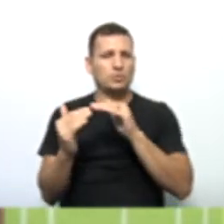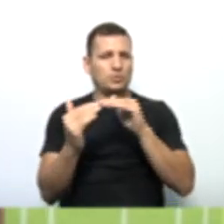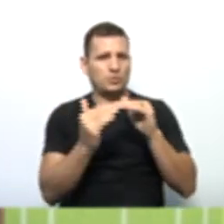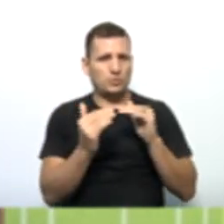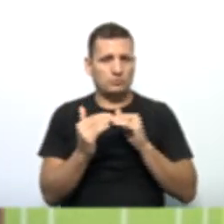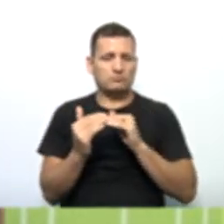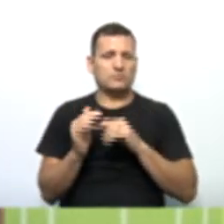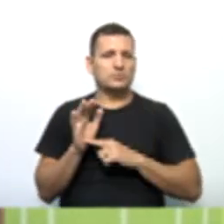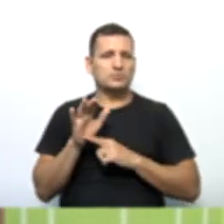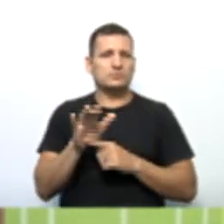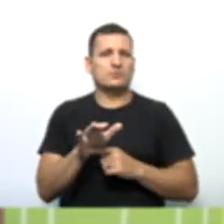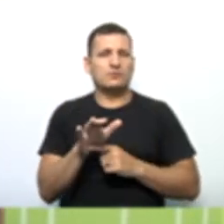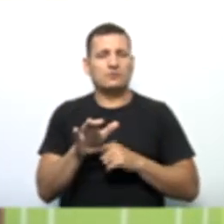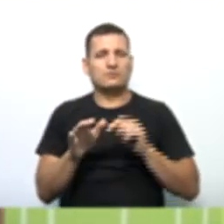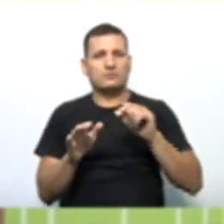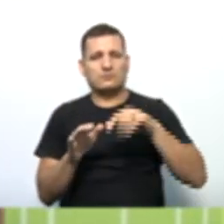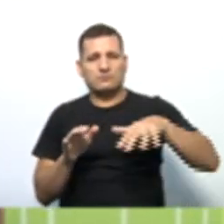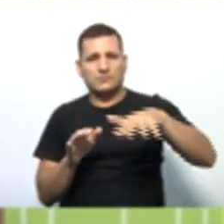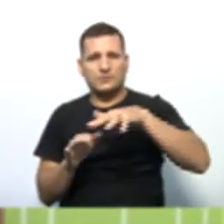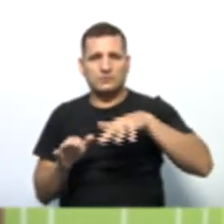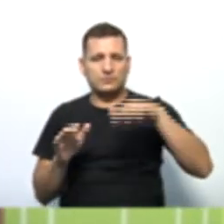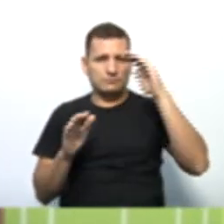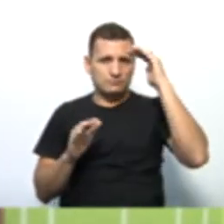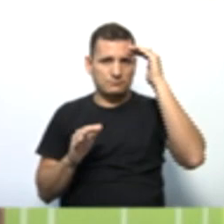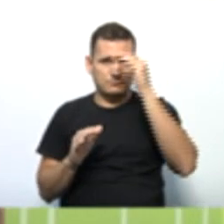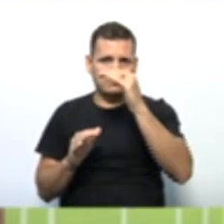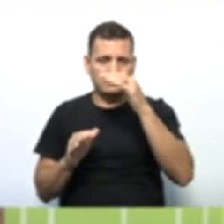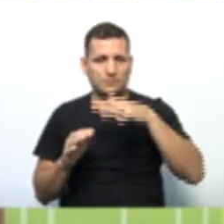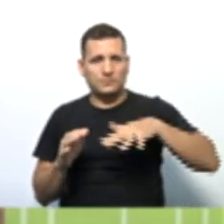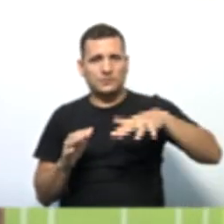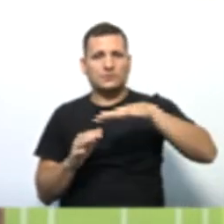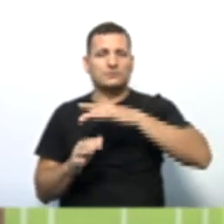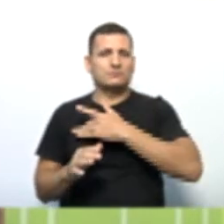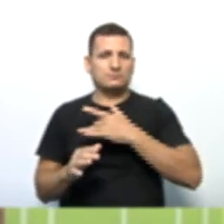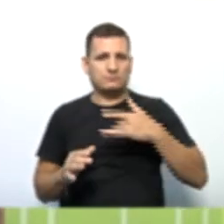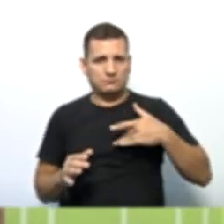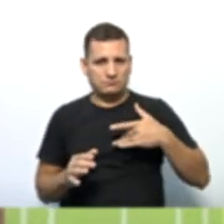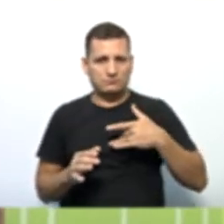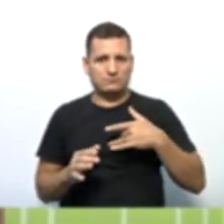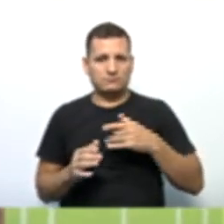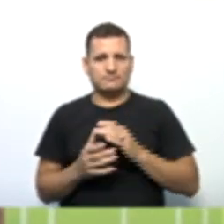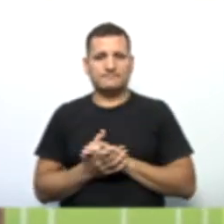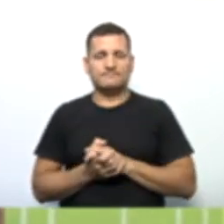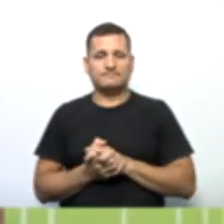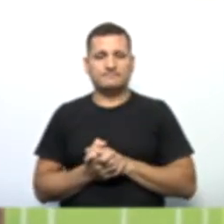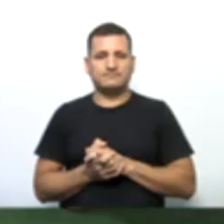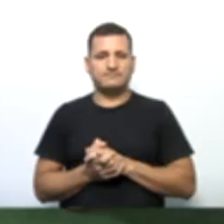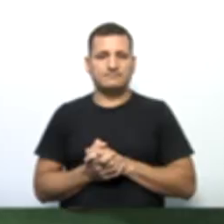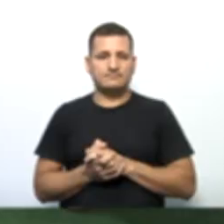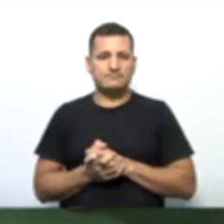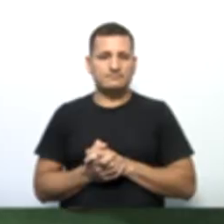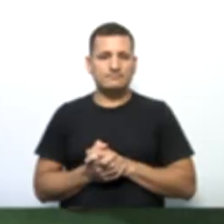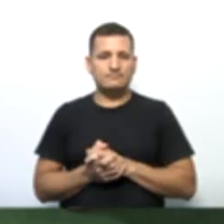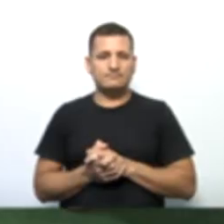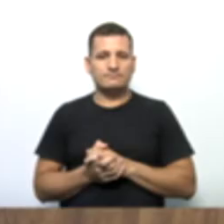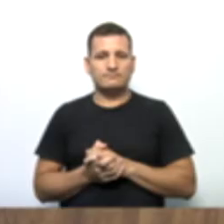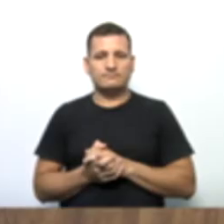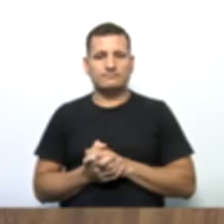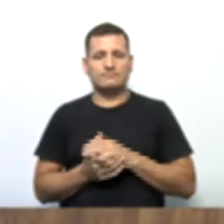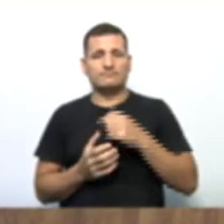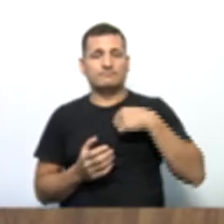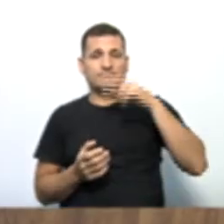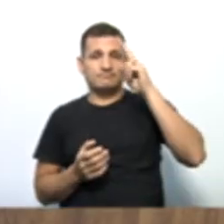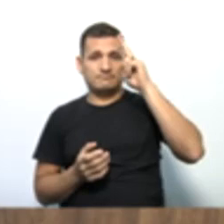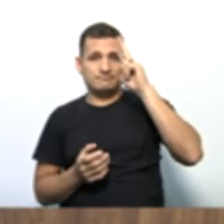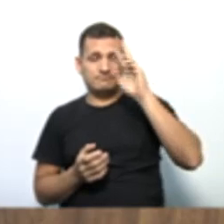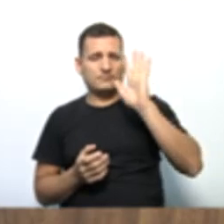este ambiente de respeito, esse ambiente saudável para vocês vivenciarem. Estava até lembrando aqui, professor, acho que os alunos vão se recordar,